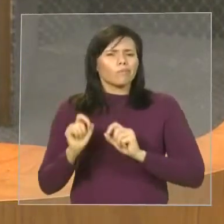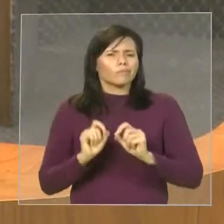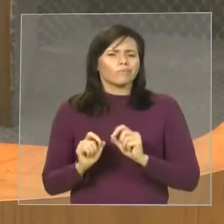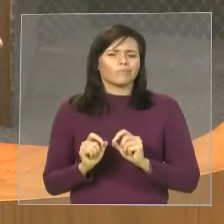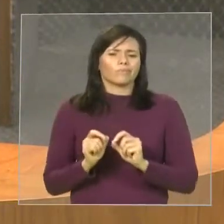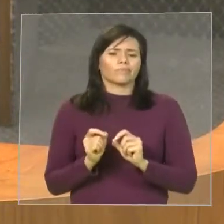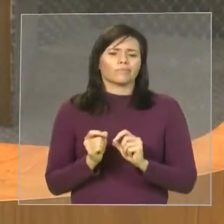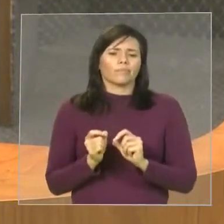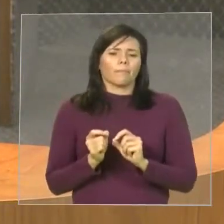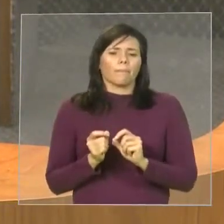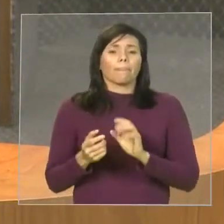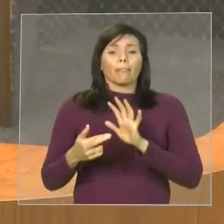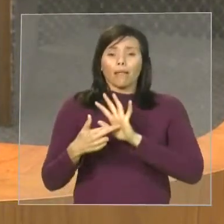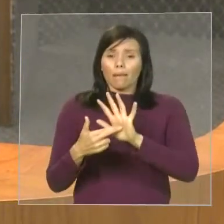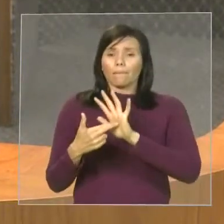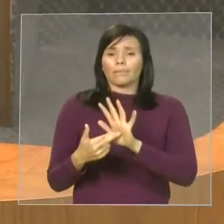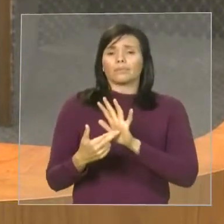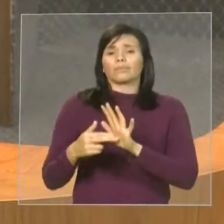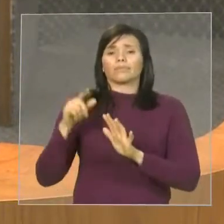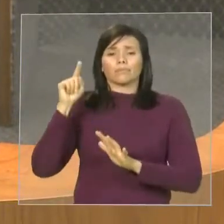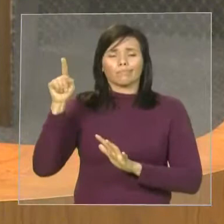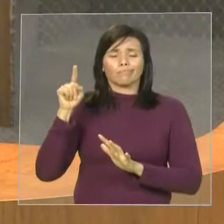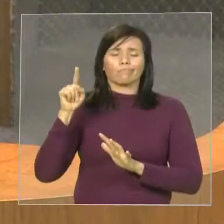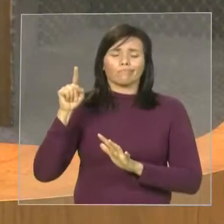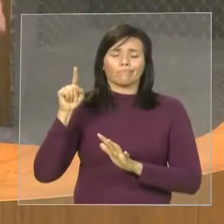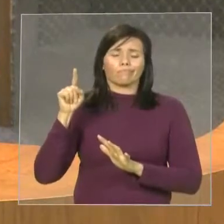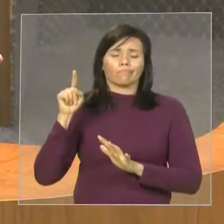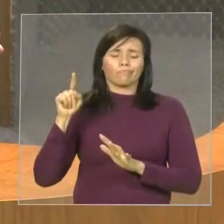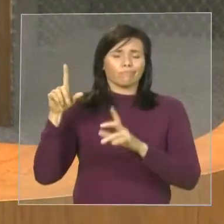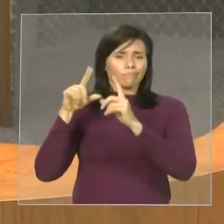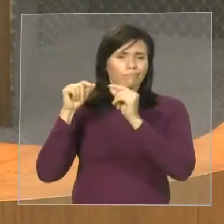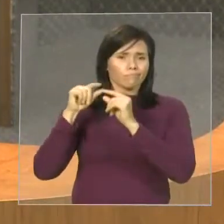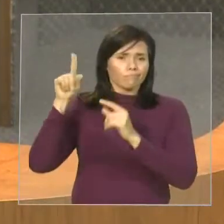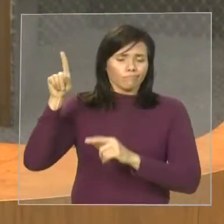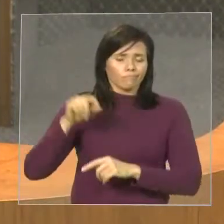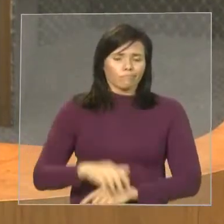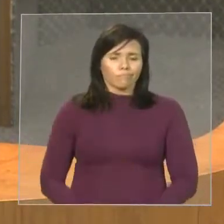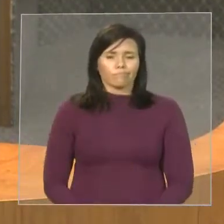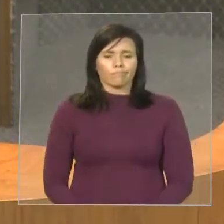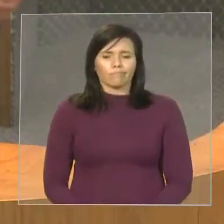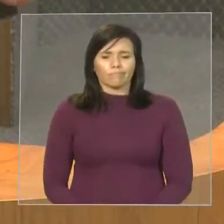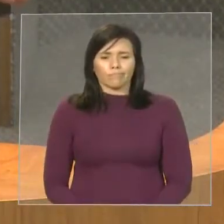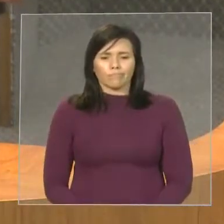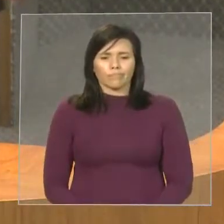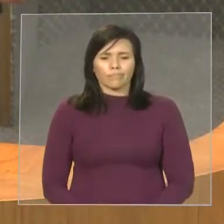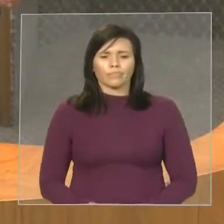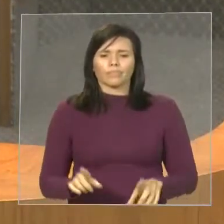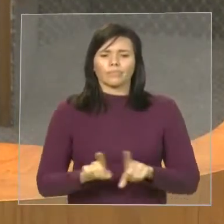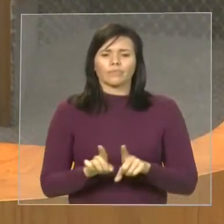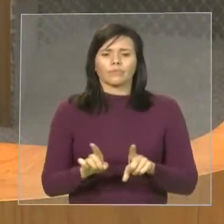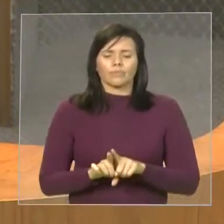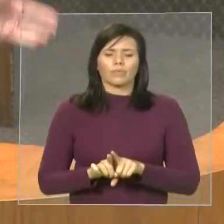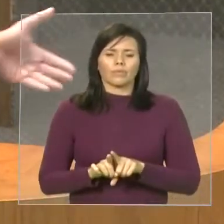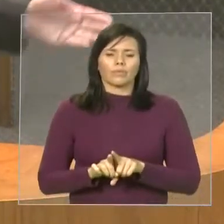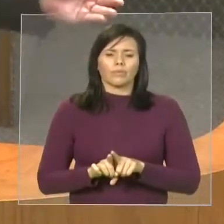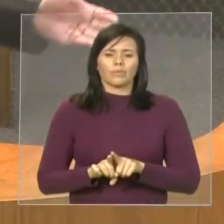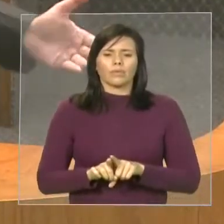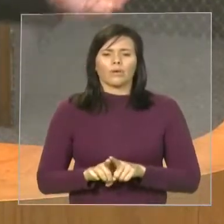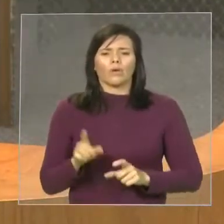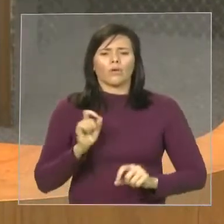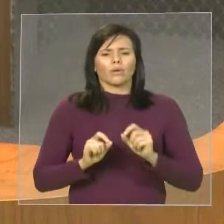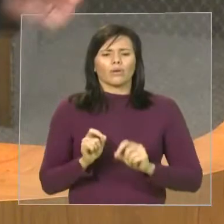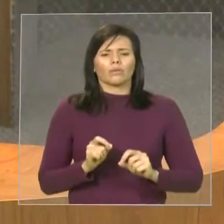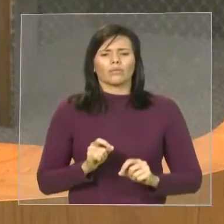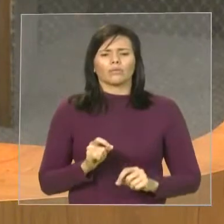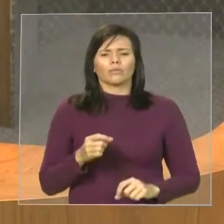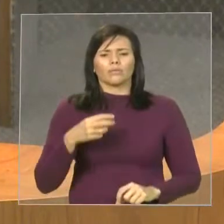ficar mais claro a posição de cada partido, cada programa. Nós não vamos ter hoje, como tem no Congresso Nacional, 35 partidos.